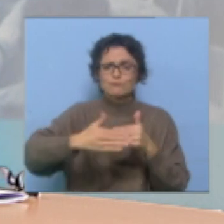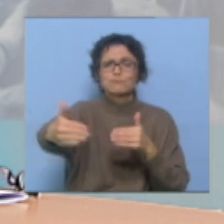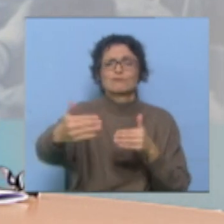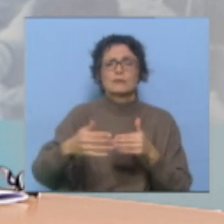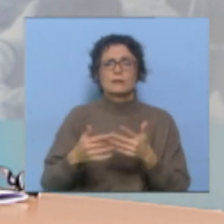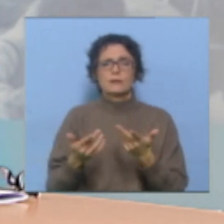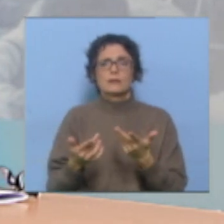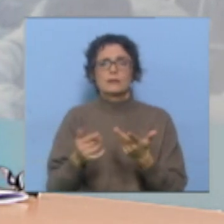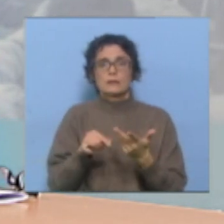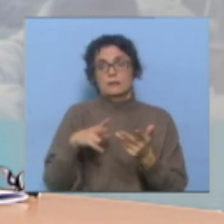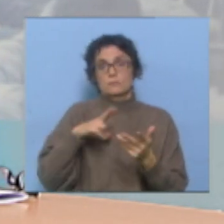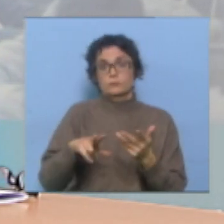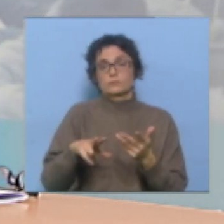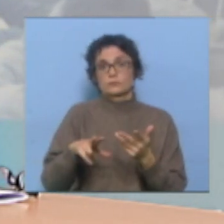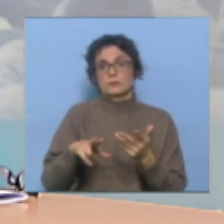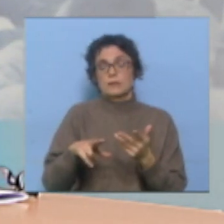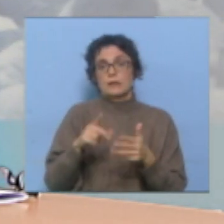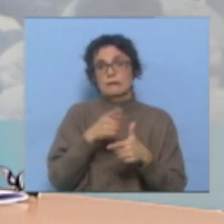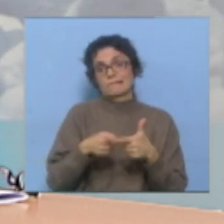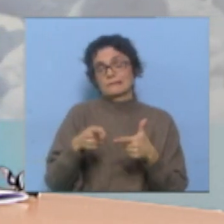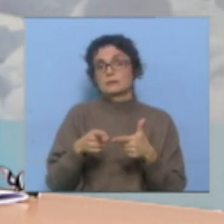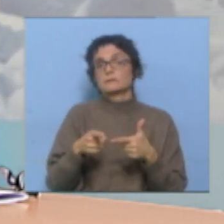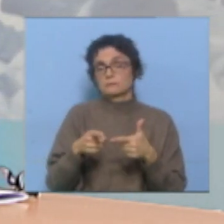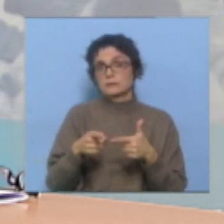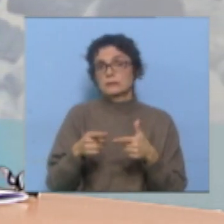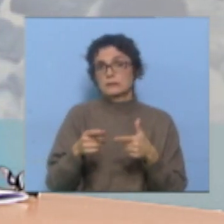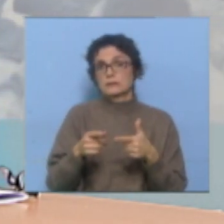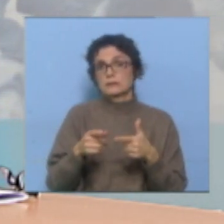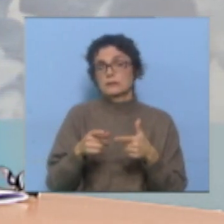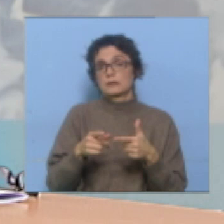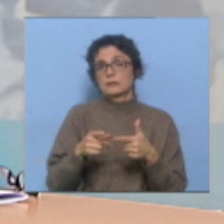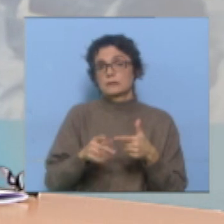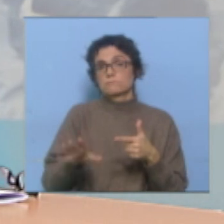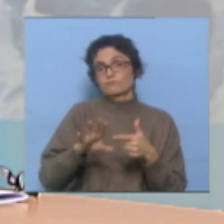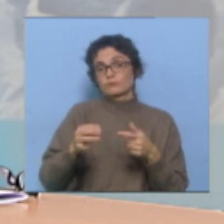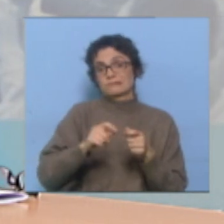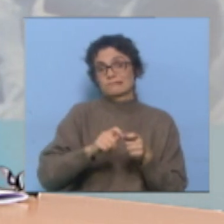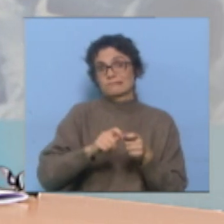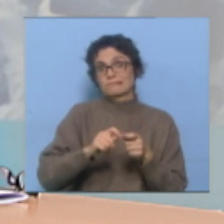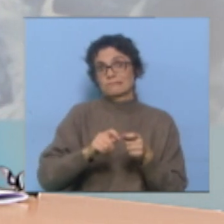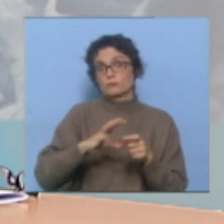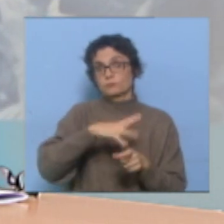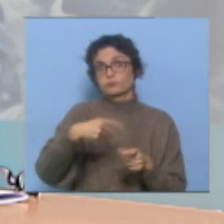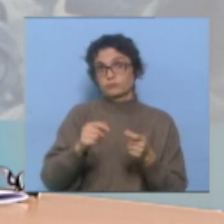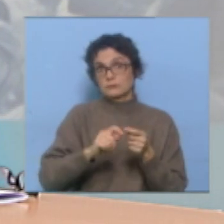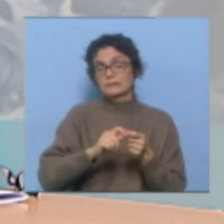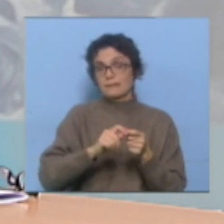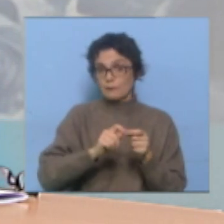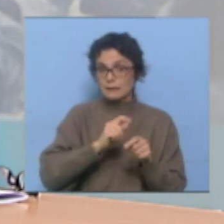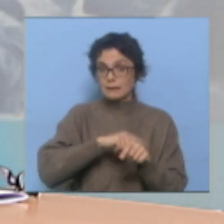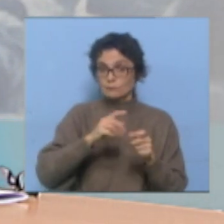Portugal tem das médias maiores de durabilidade de penas, não é? E infelizmente também não vemos aqui que o processo